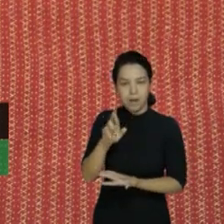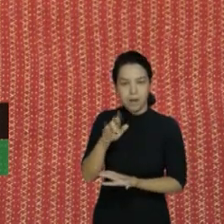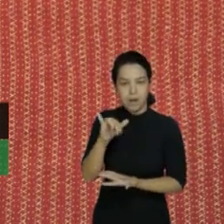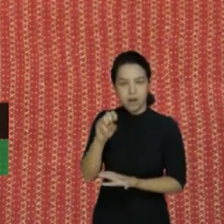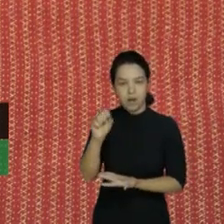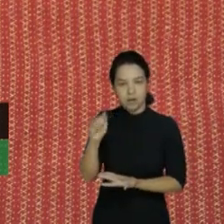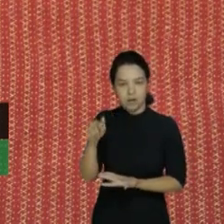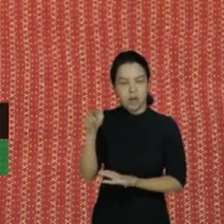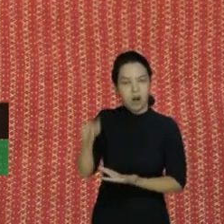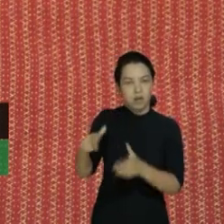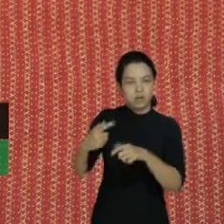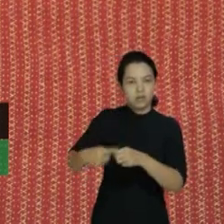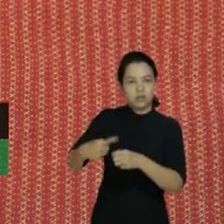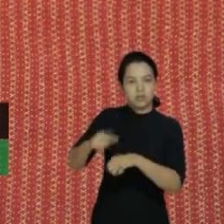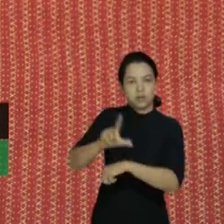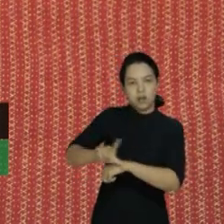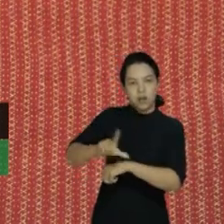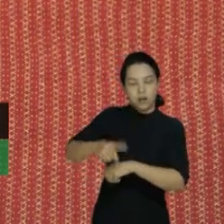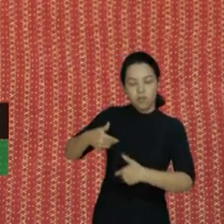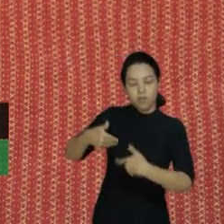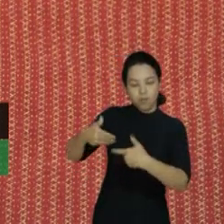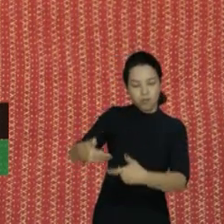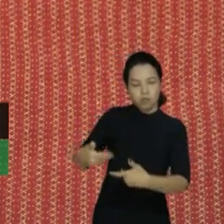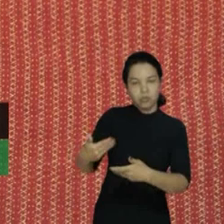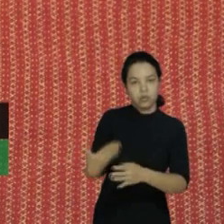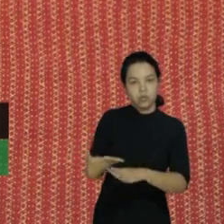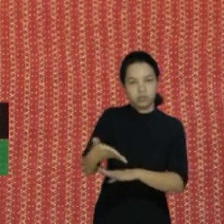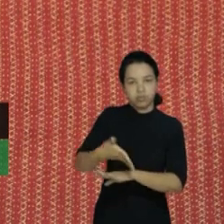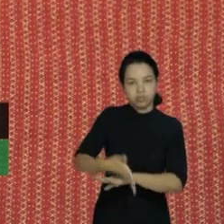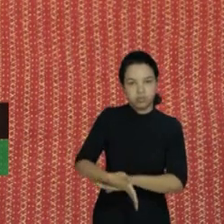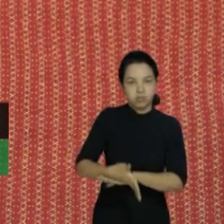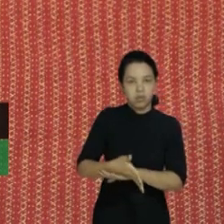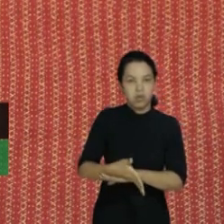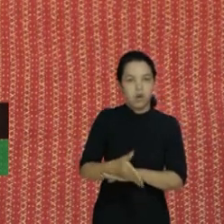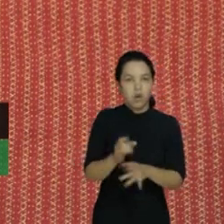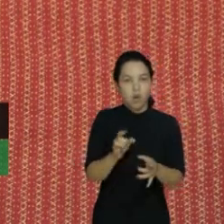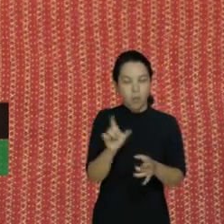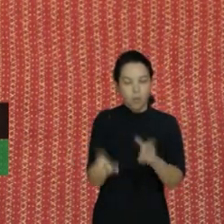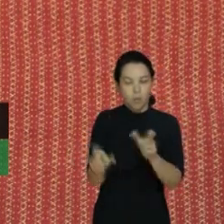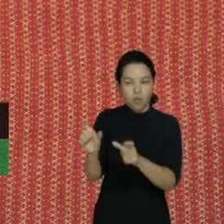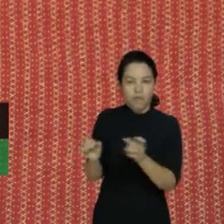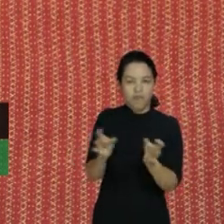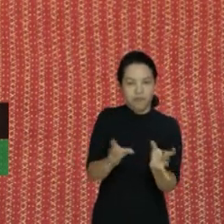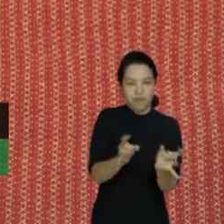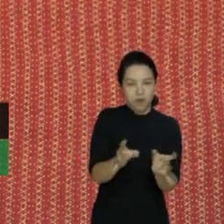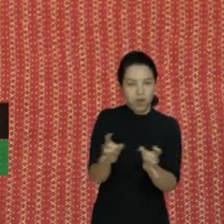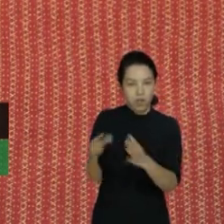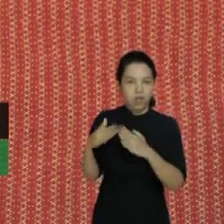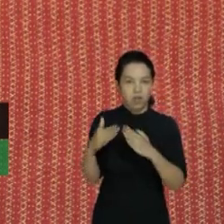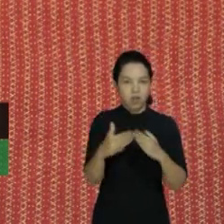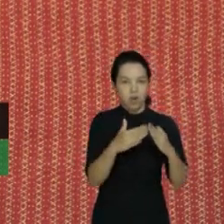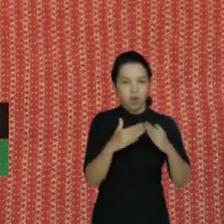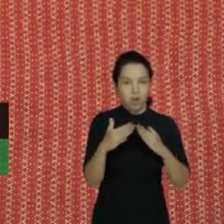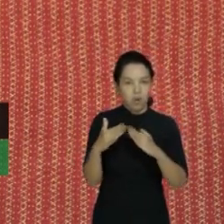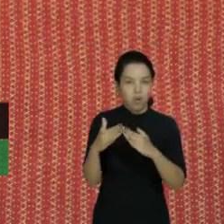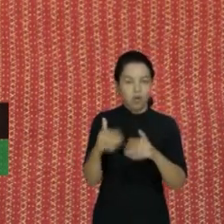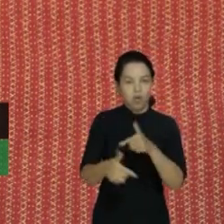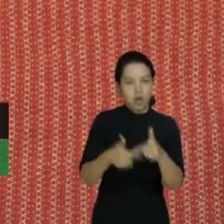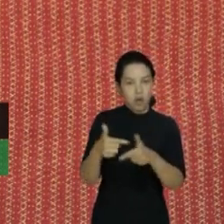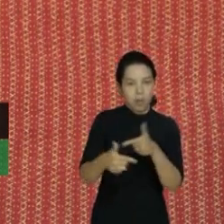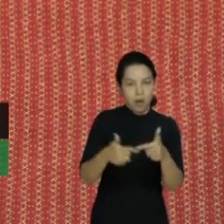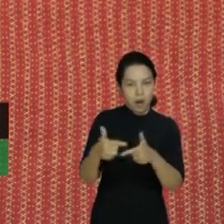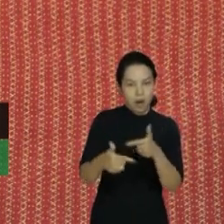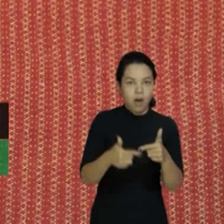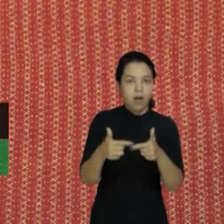que me fez esse convite para que eu pudesse honrar os corretores e quem trabalha com os imóveis,